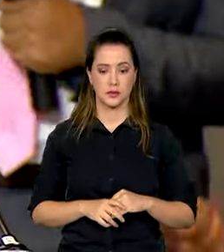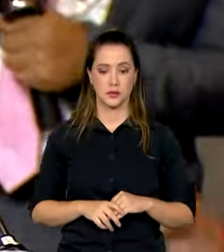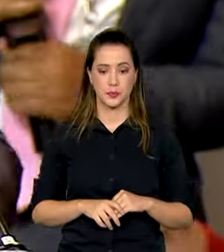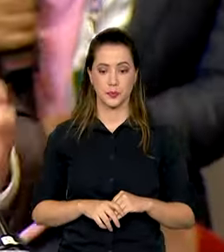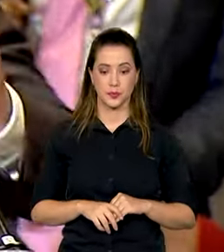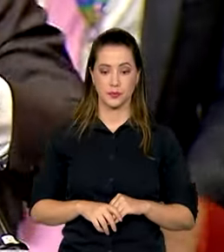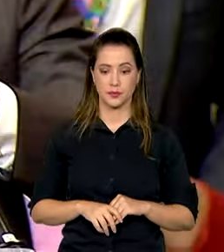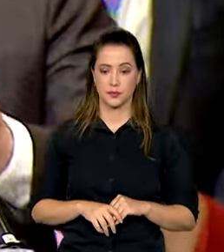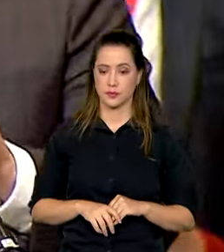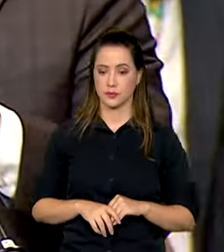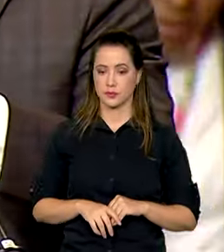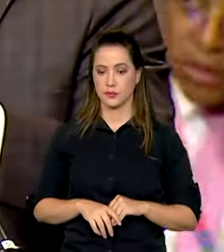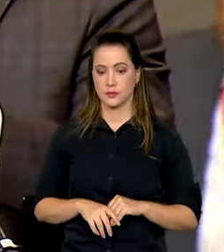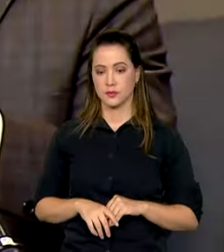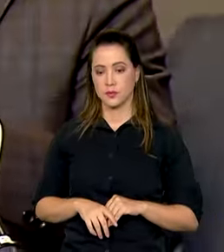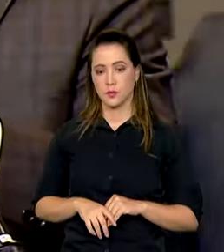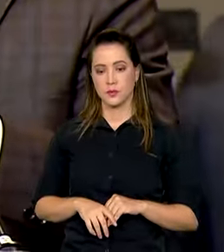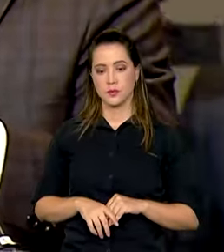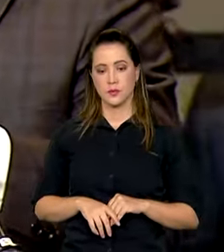Eu vou